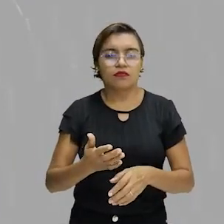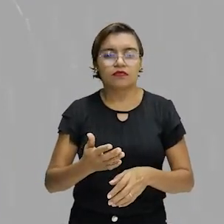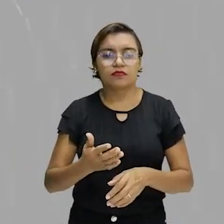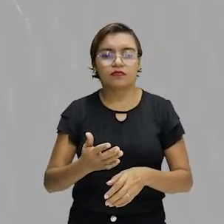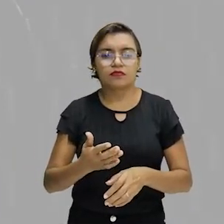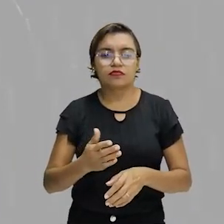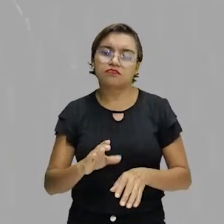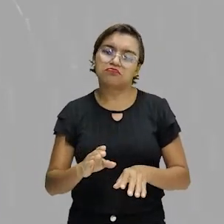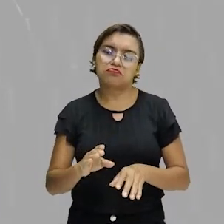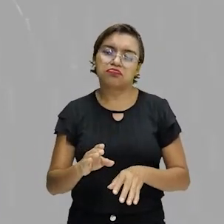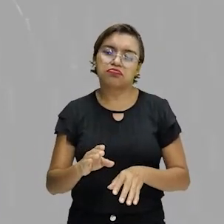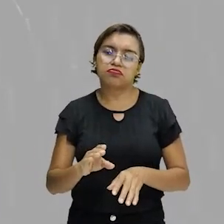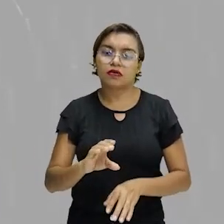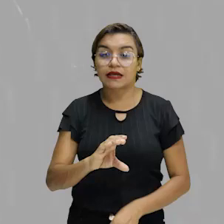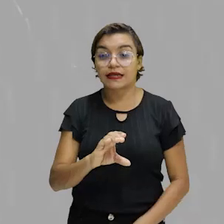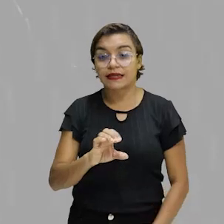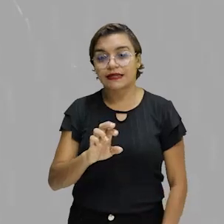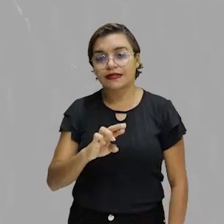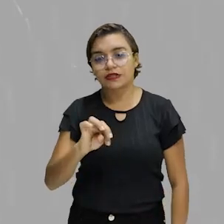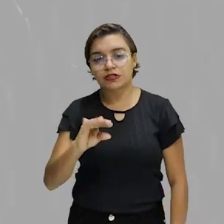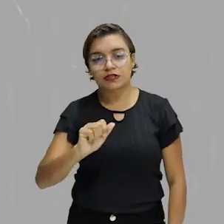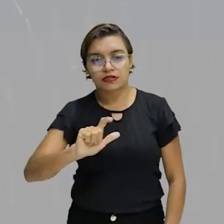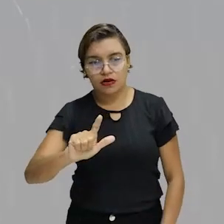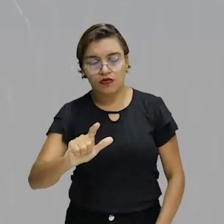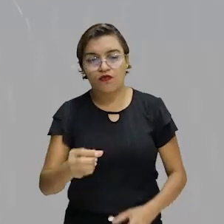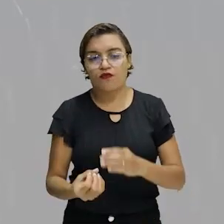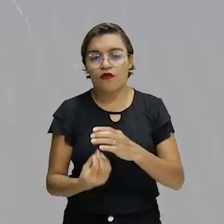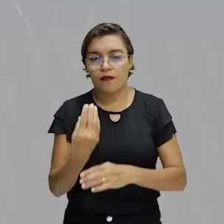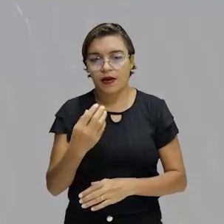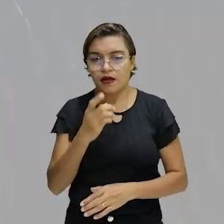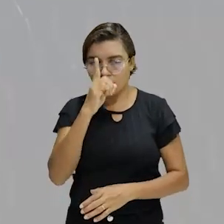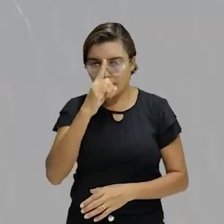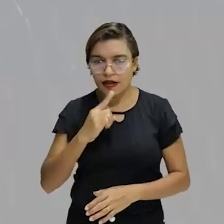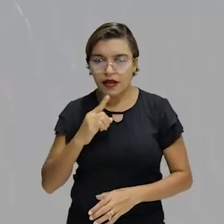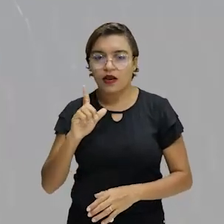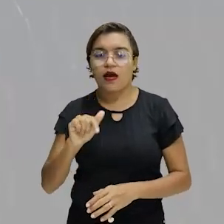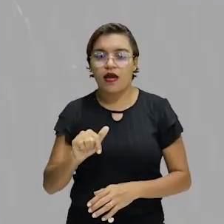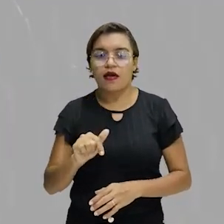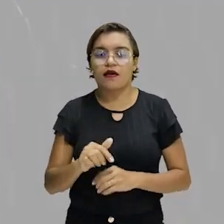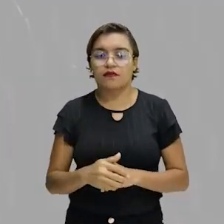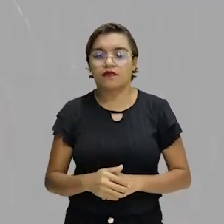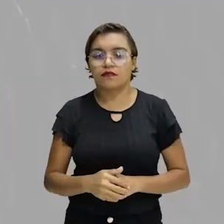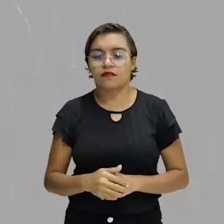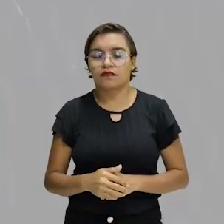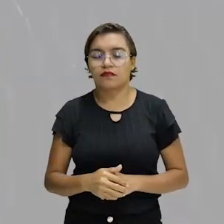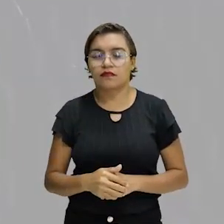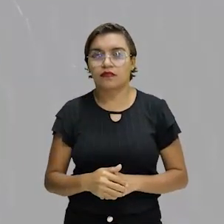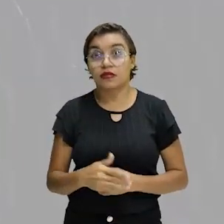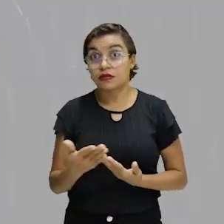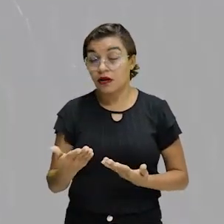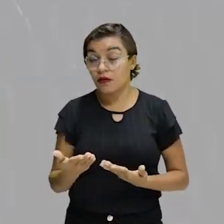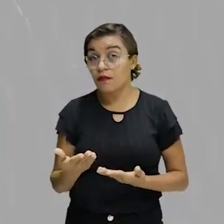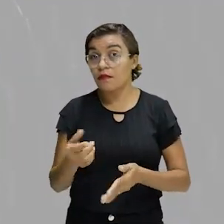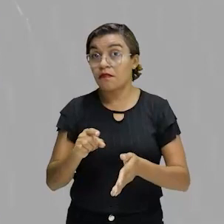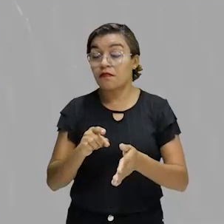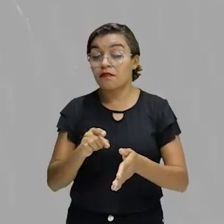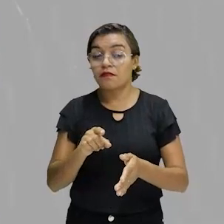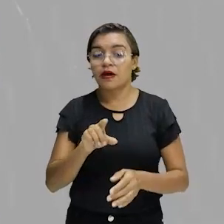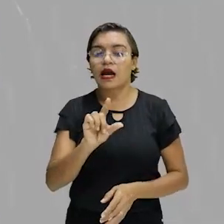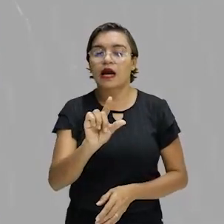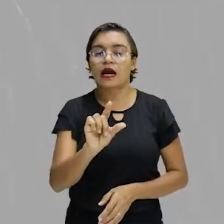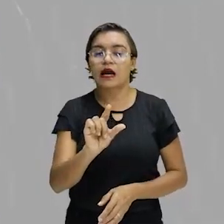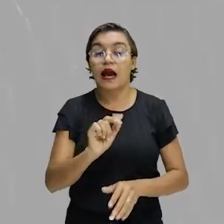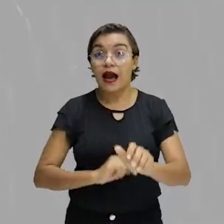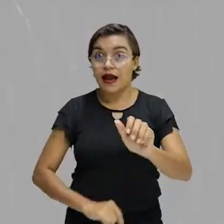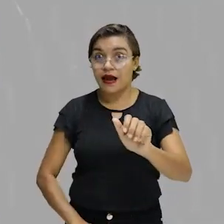formado é o agbr o brometo de prata então alternativa correta turma